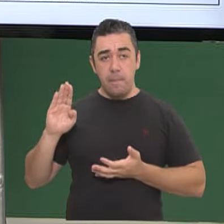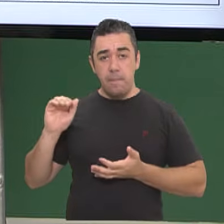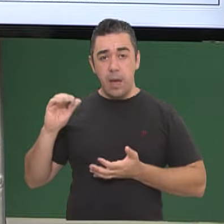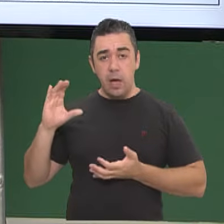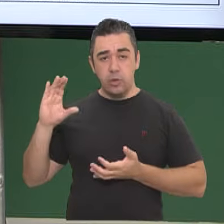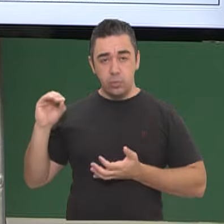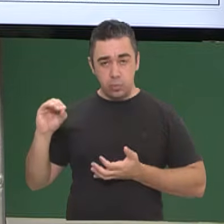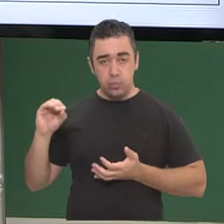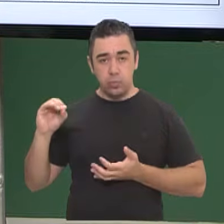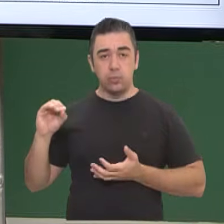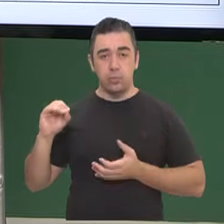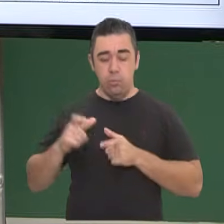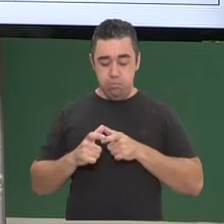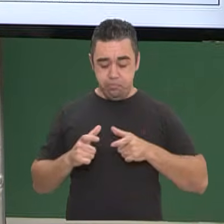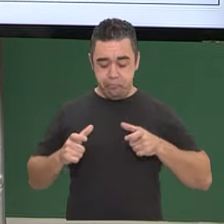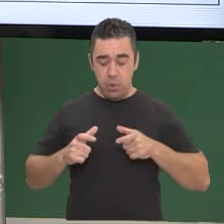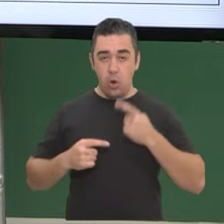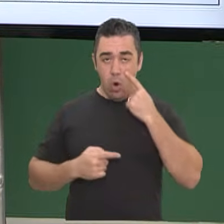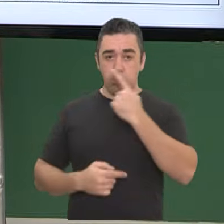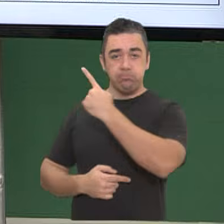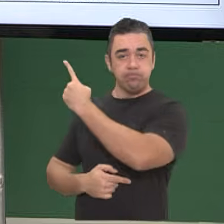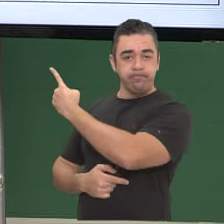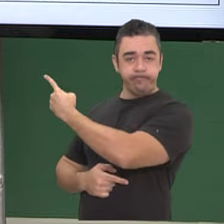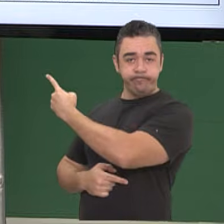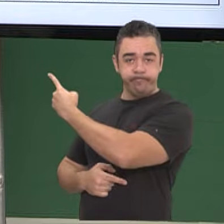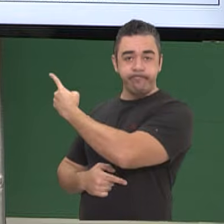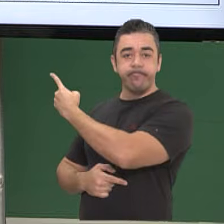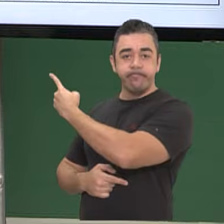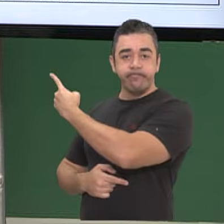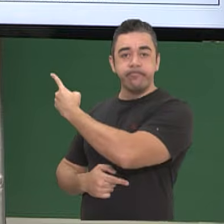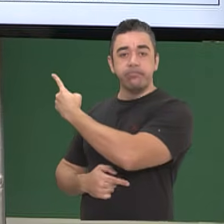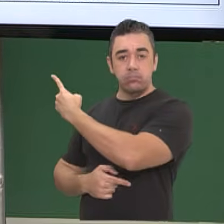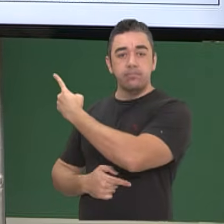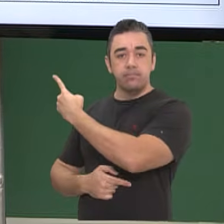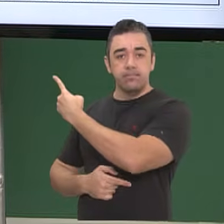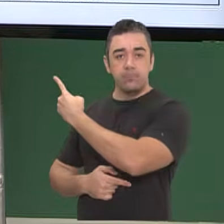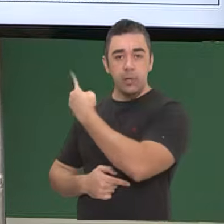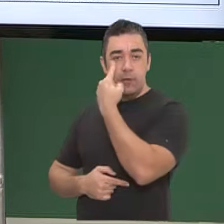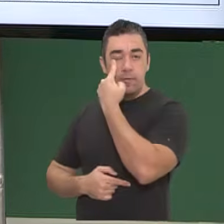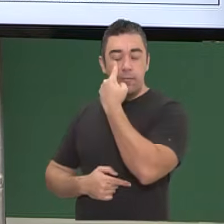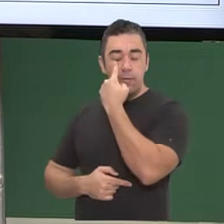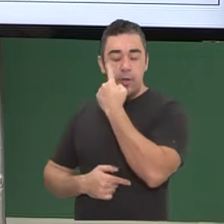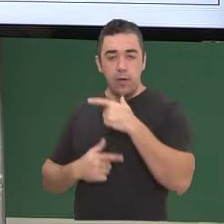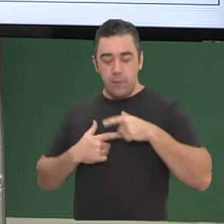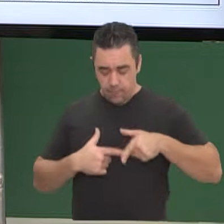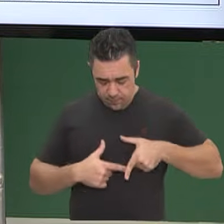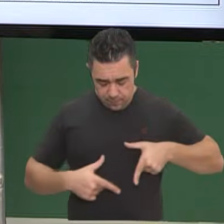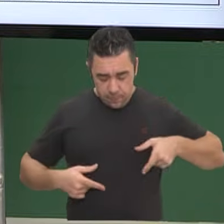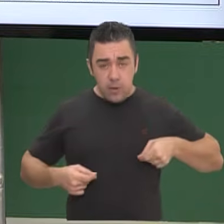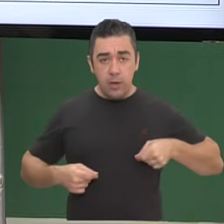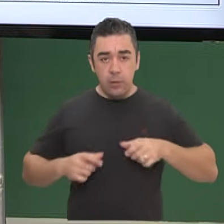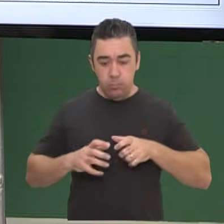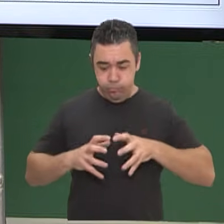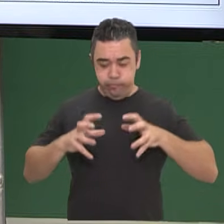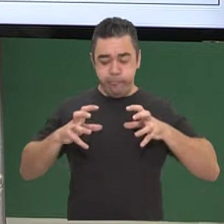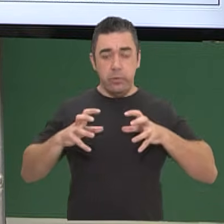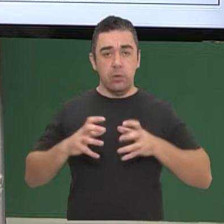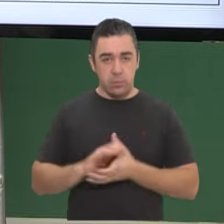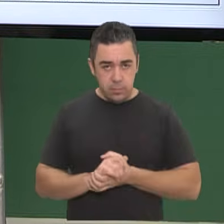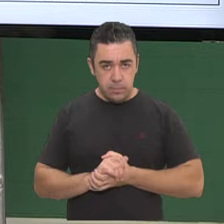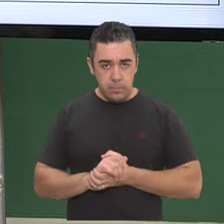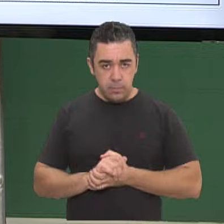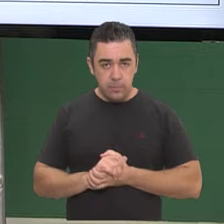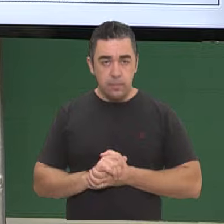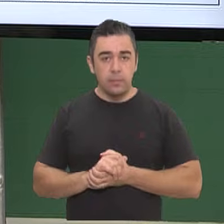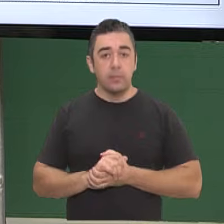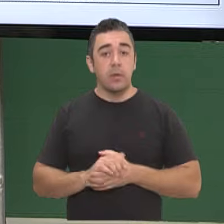criança normal, que acabou de nascer, e de uma criança que teve eritrobastose fetal. Então, você está vendo que o fígado é o dobro quase de tamanho, né? E